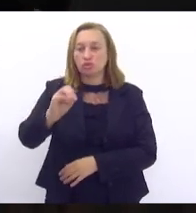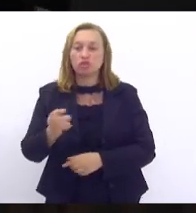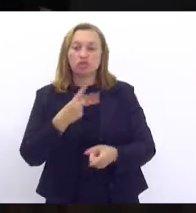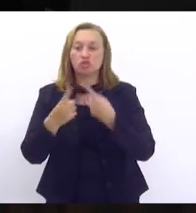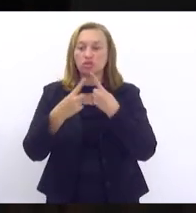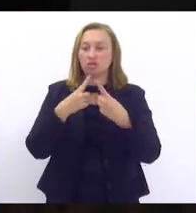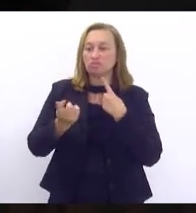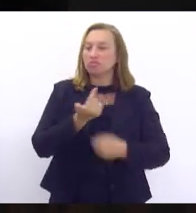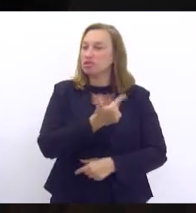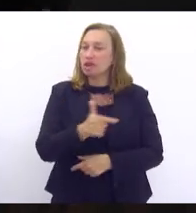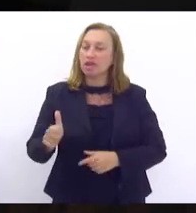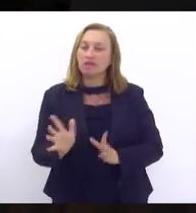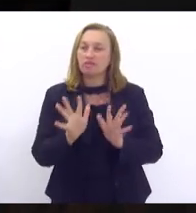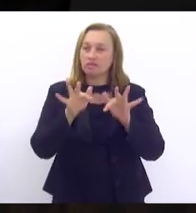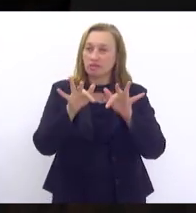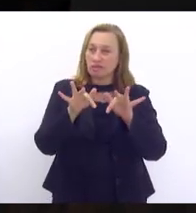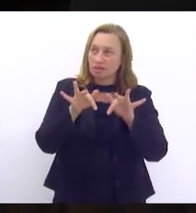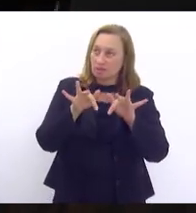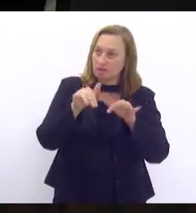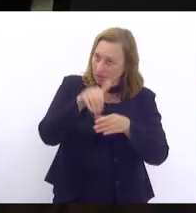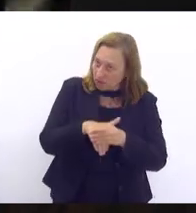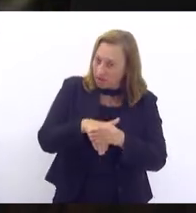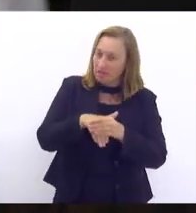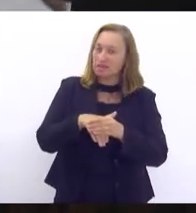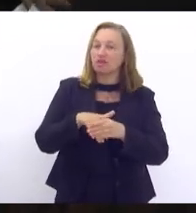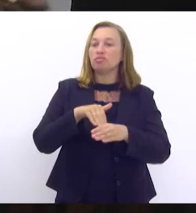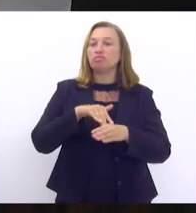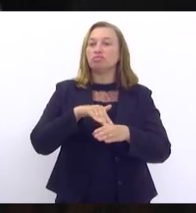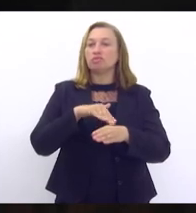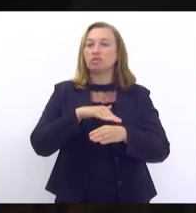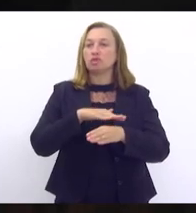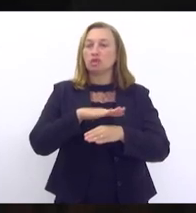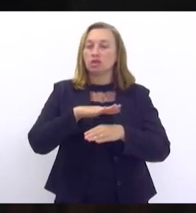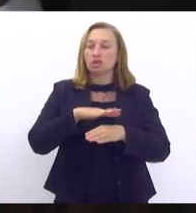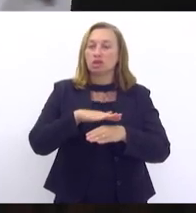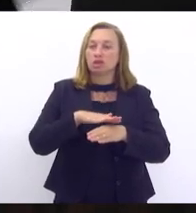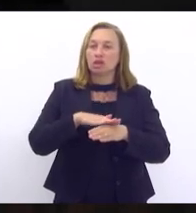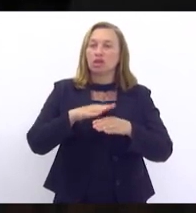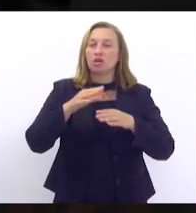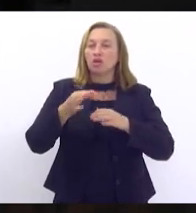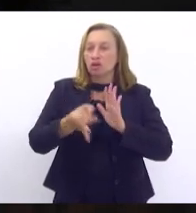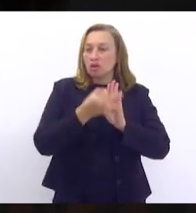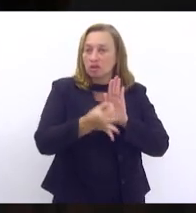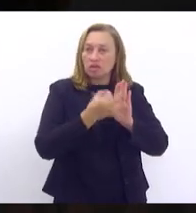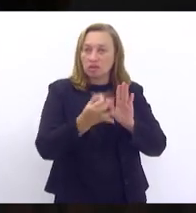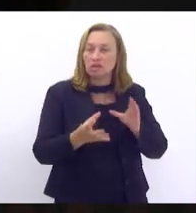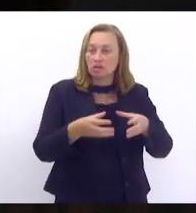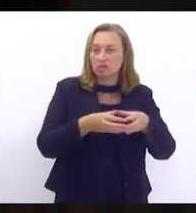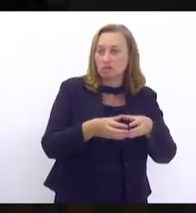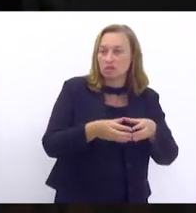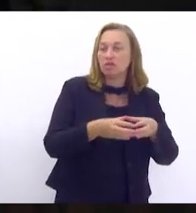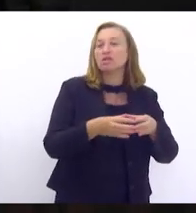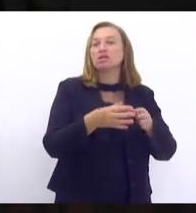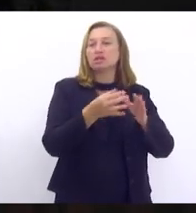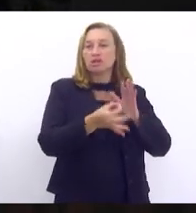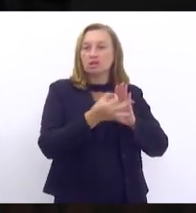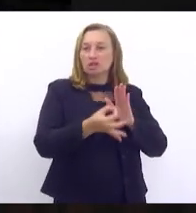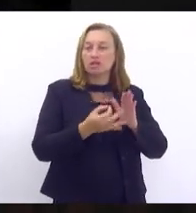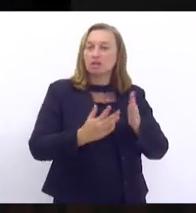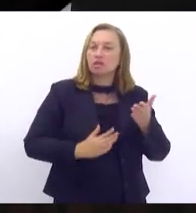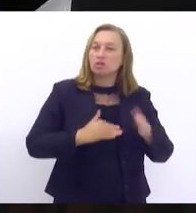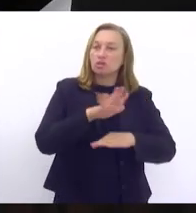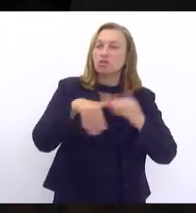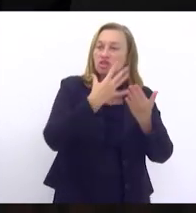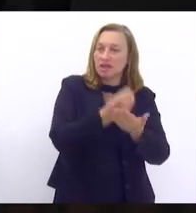queira discutir, encerrada a discussão. Em votação, o parecer da Comissão de Indicações Legislativas. Senhores que aprovam, permaneçam